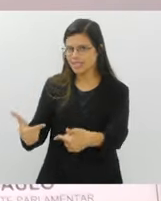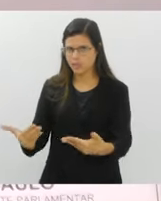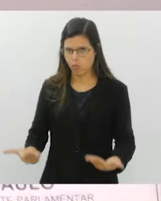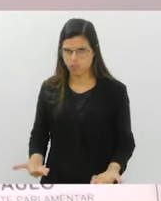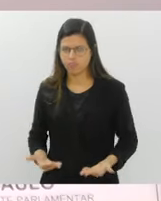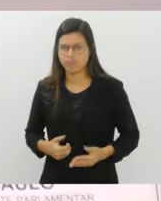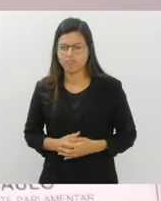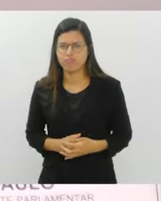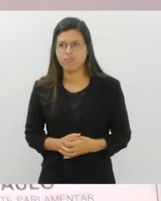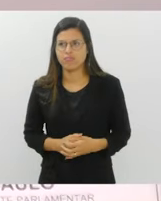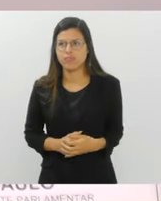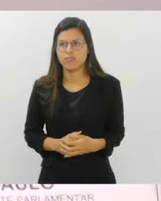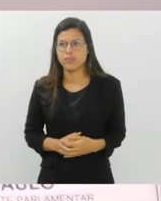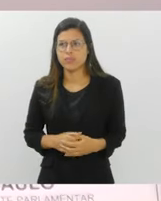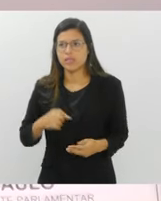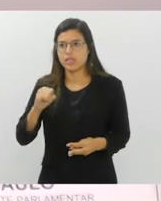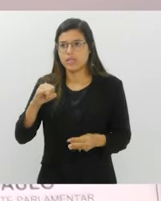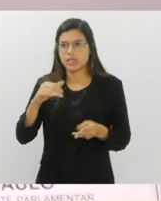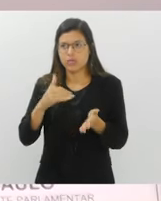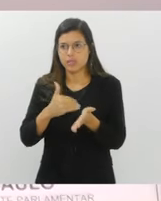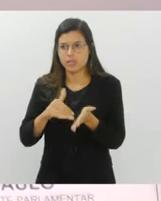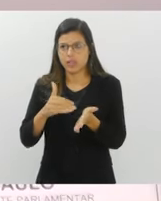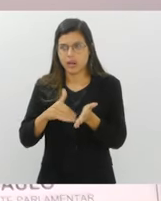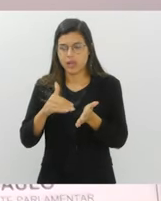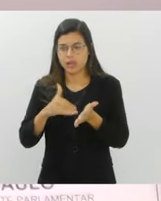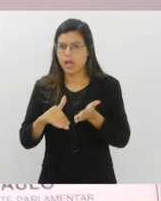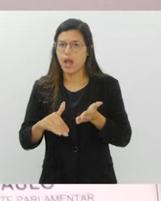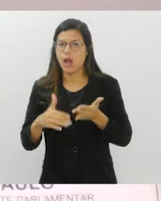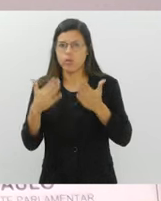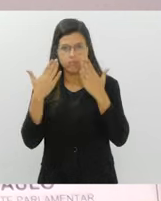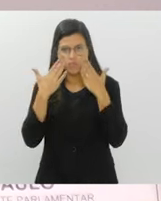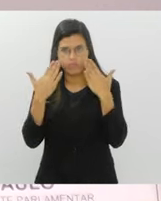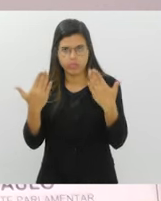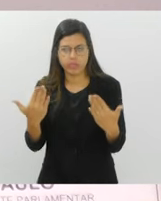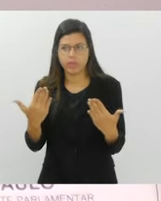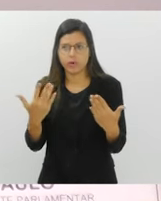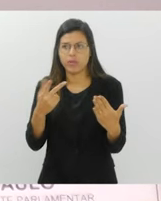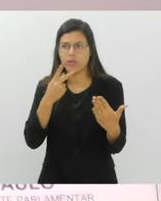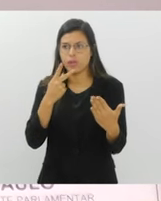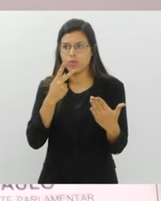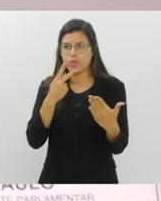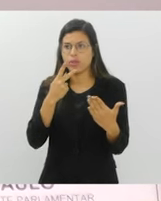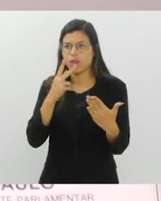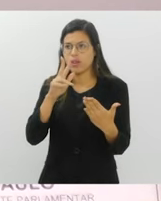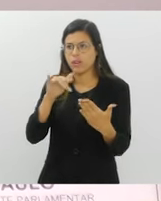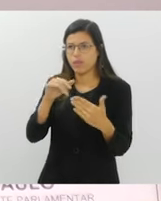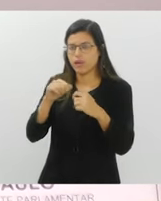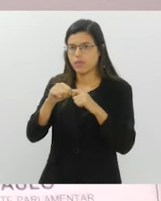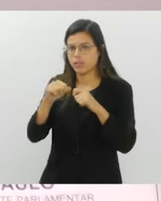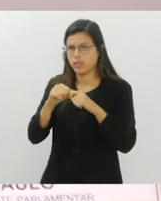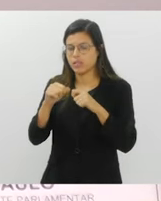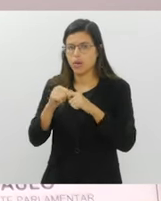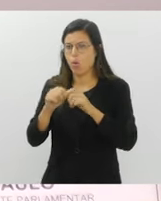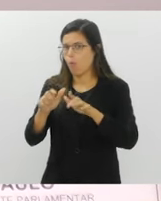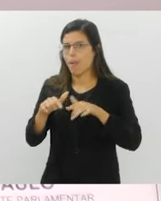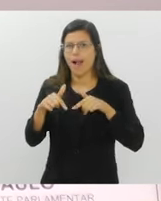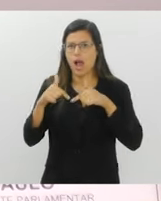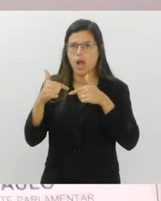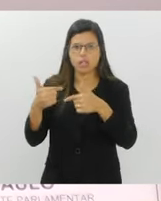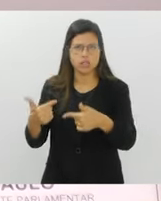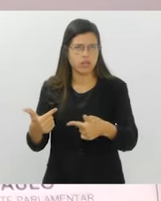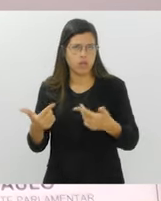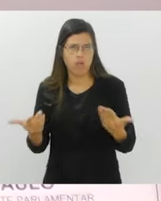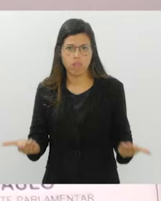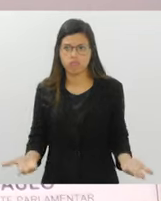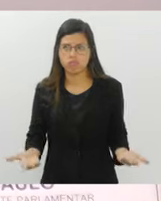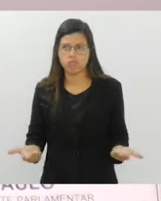Se o secretário vier a público e disse que vai fazer uma intervenção ou uma